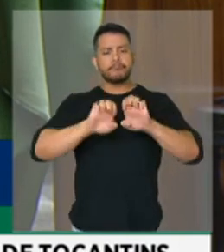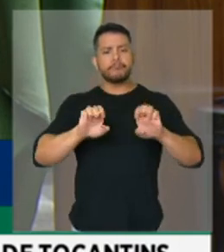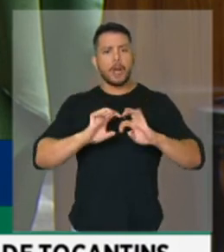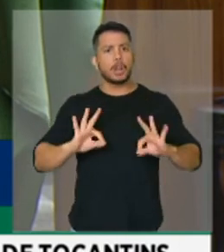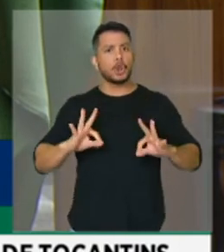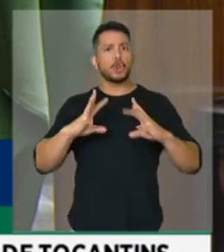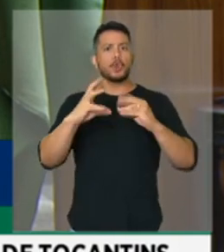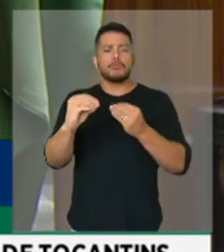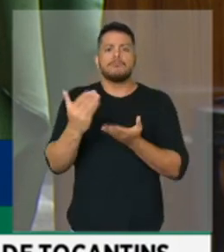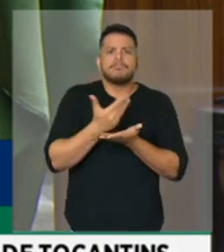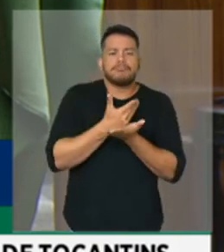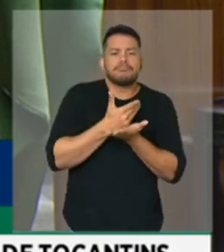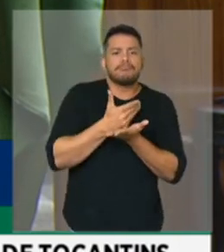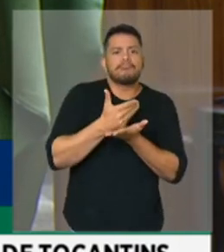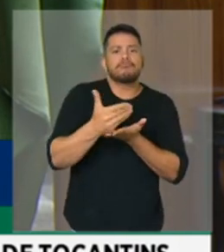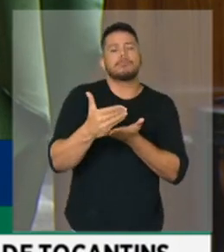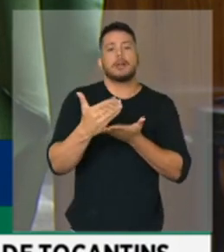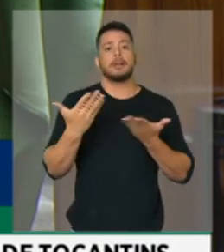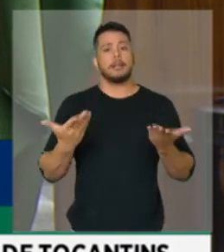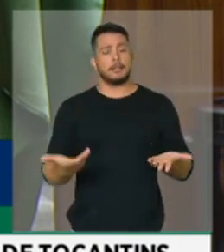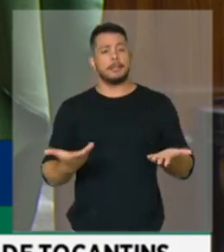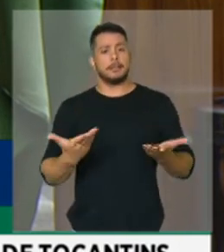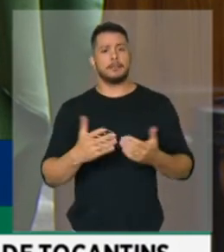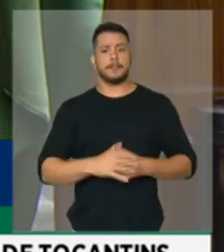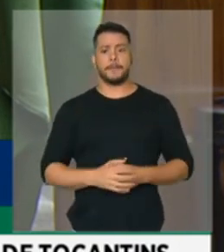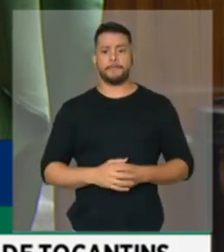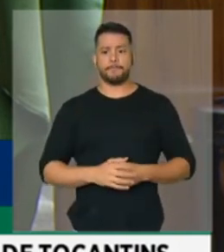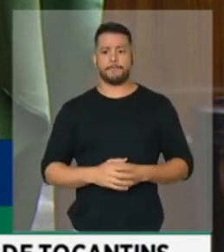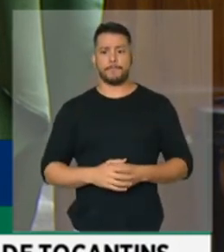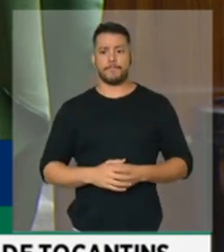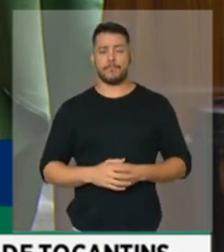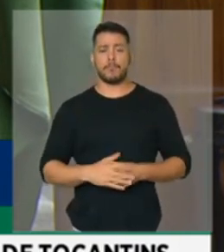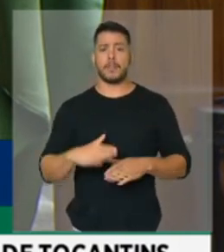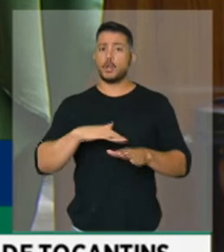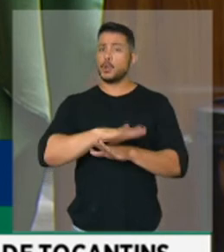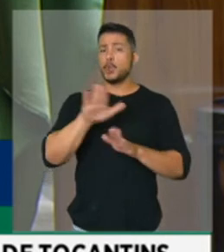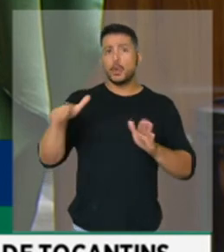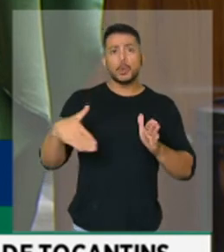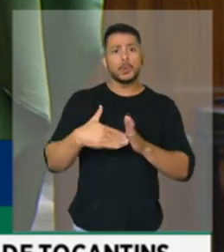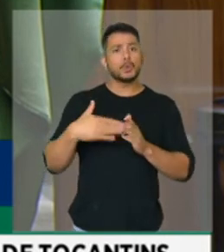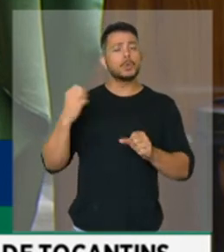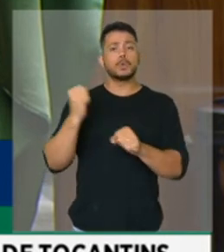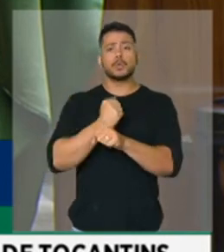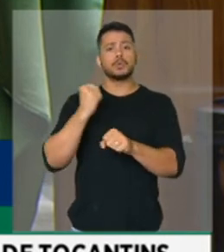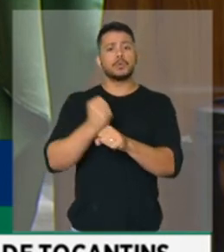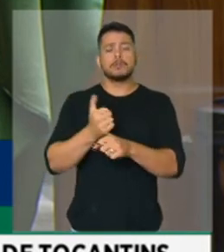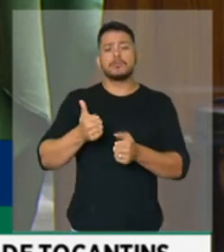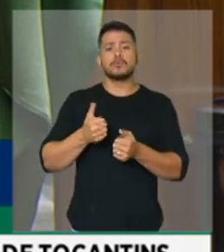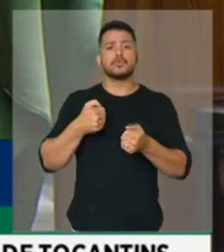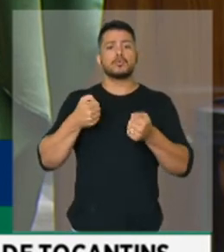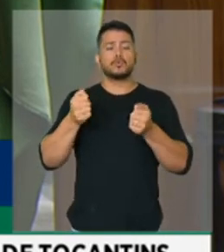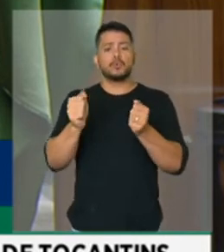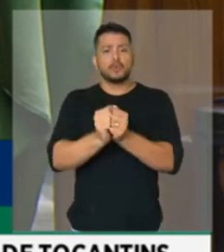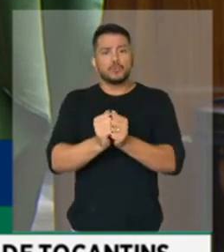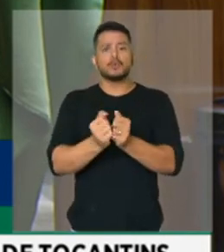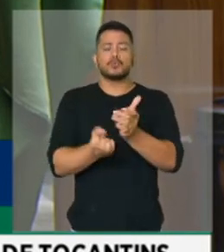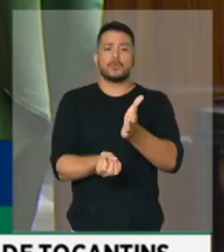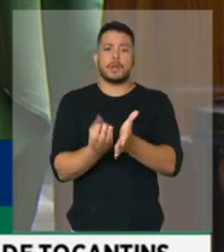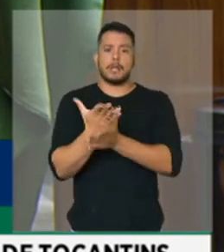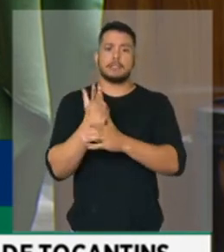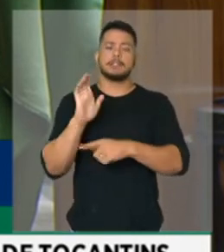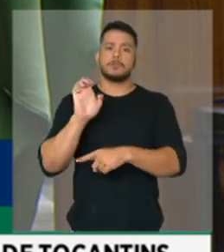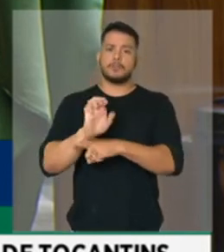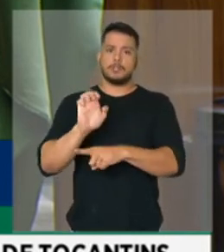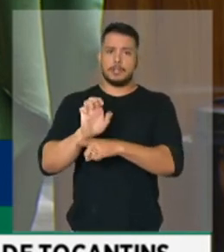toda a estrutura física e humana dos órgãos públicos construídas concomitante com a criação do próprio Estado.